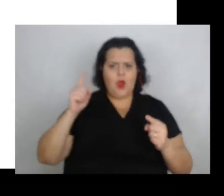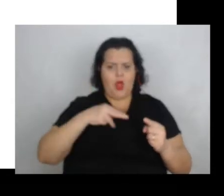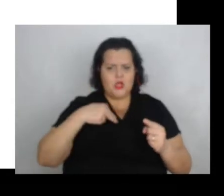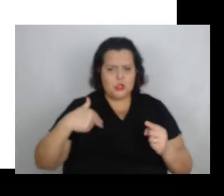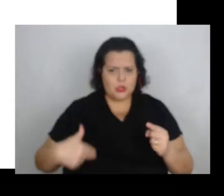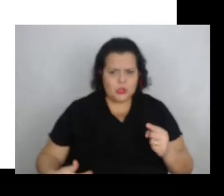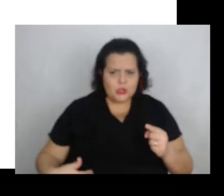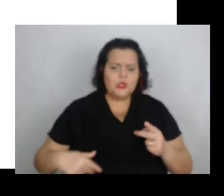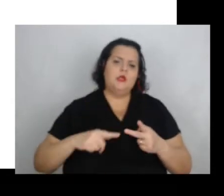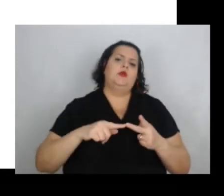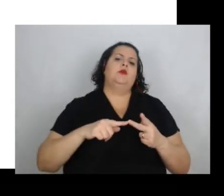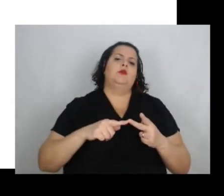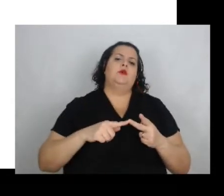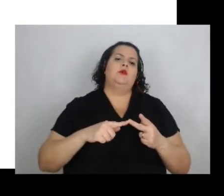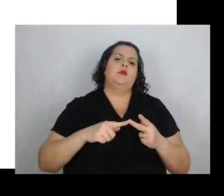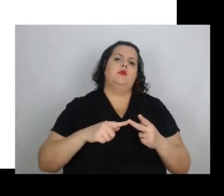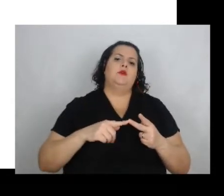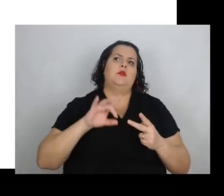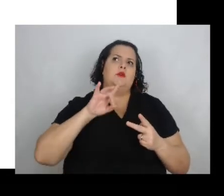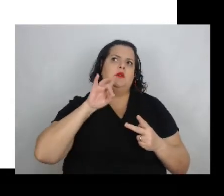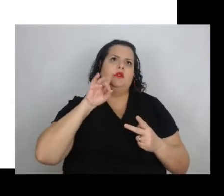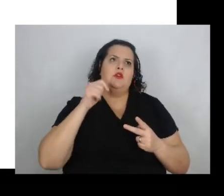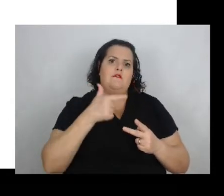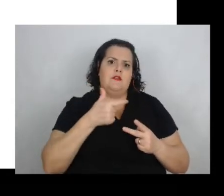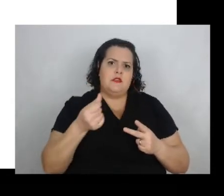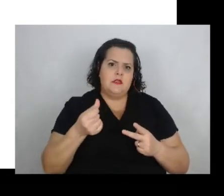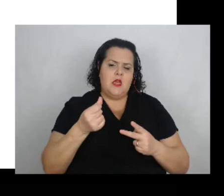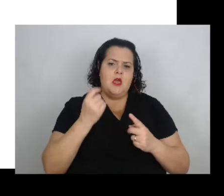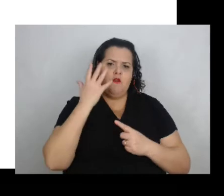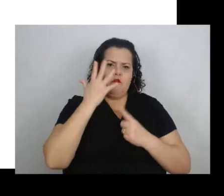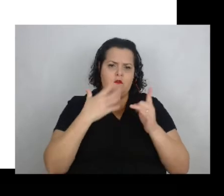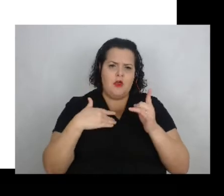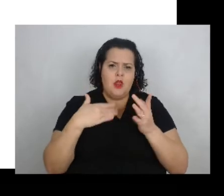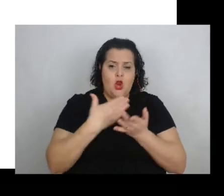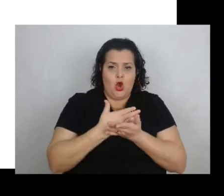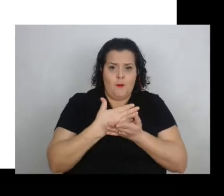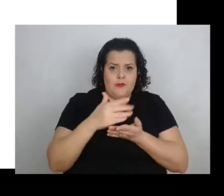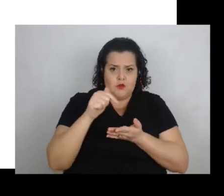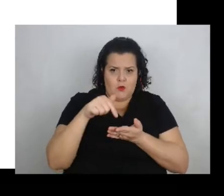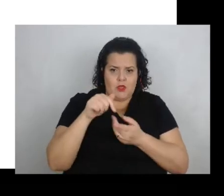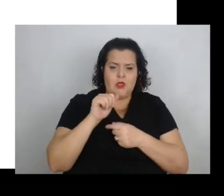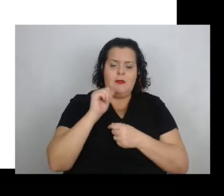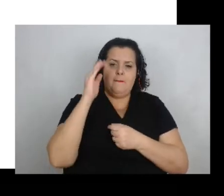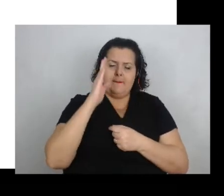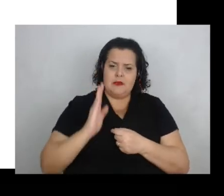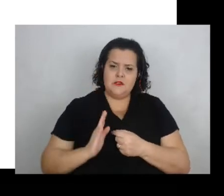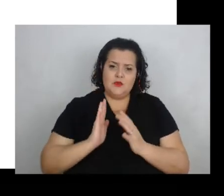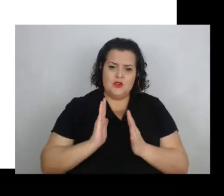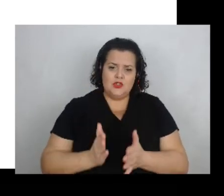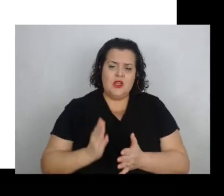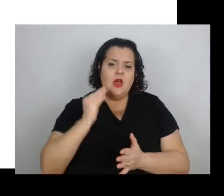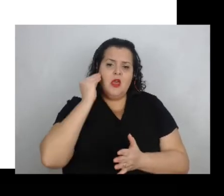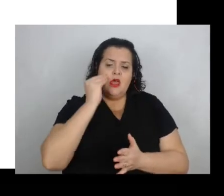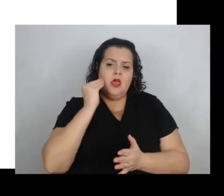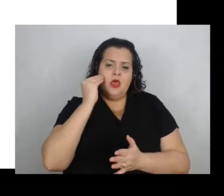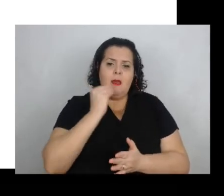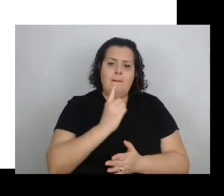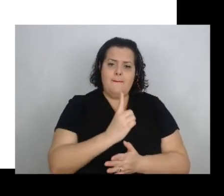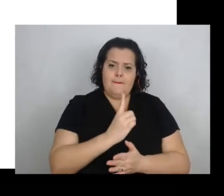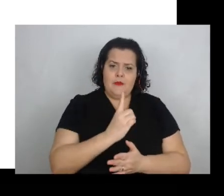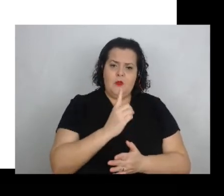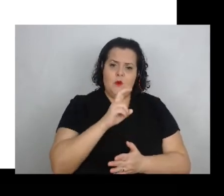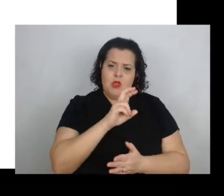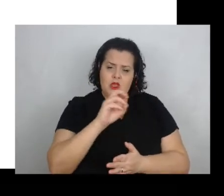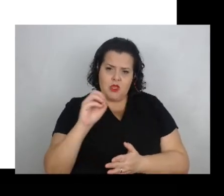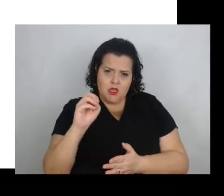chegada, a notificação do primeiro dia 26 de fevereiro no Brasil, nós testávamos 1.590 brasileiros por milhão de